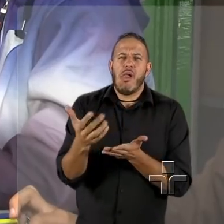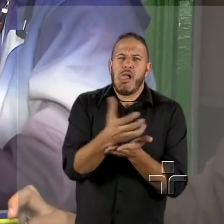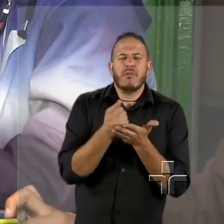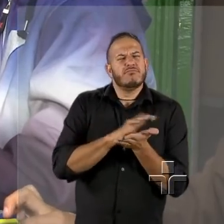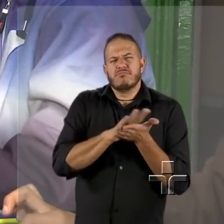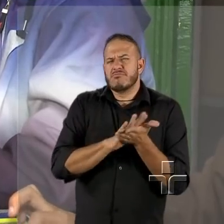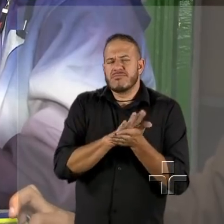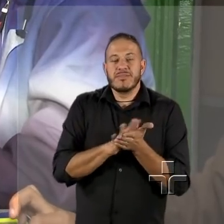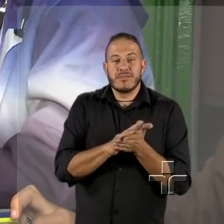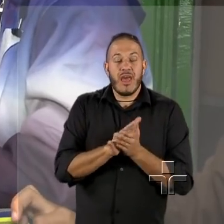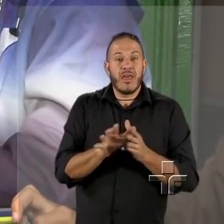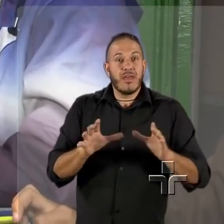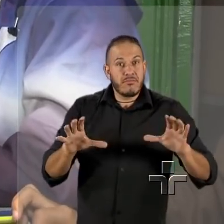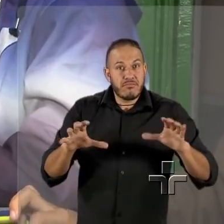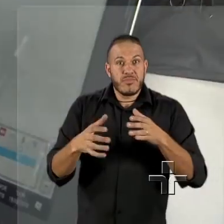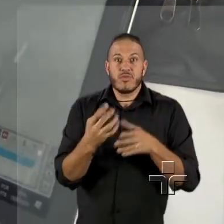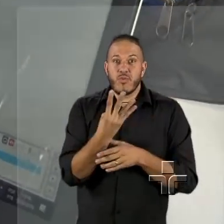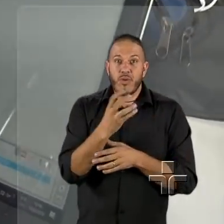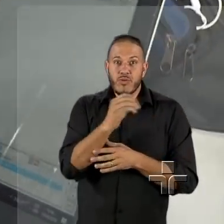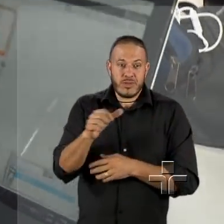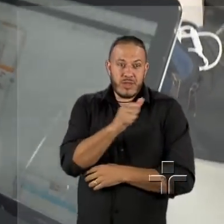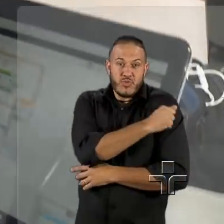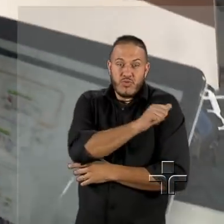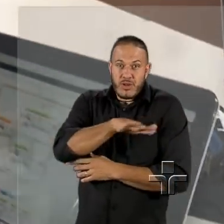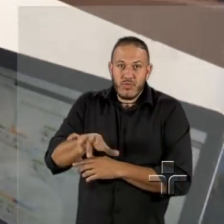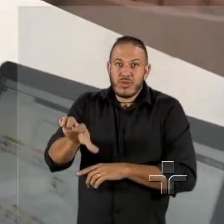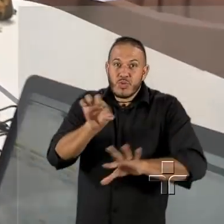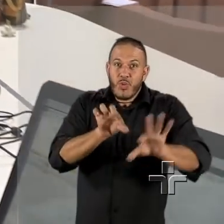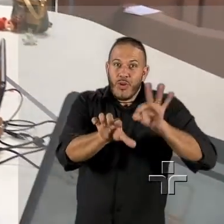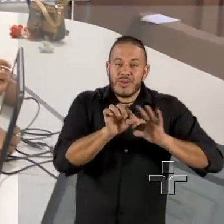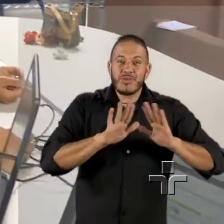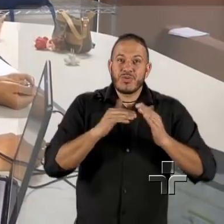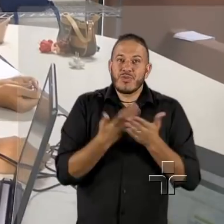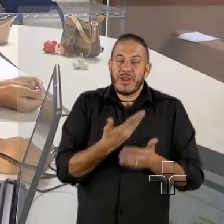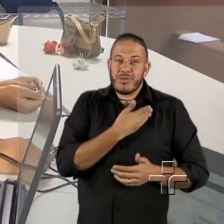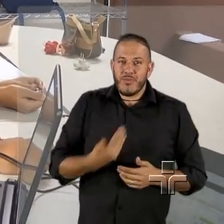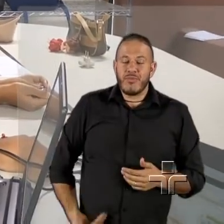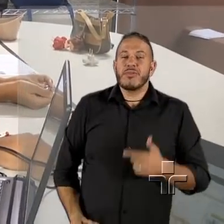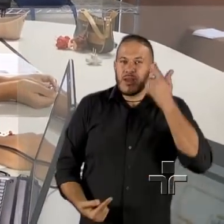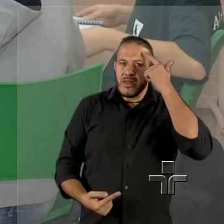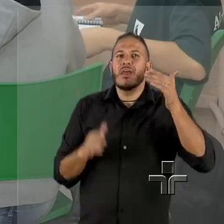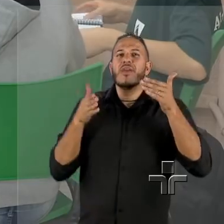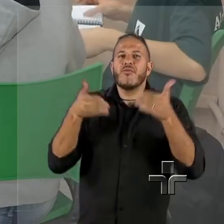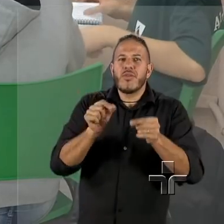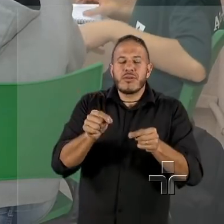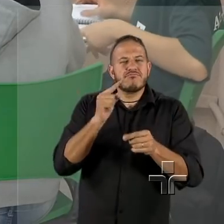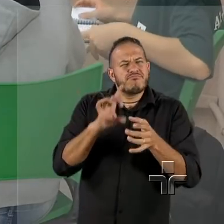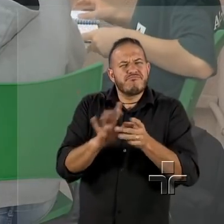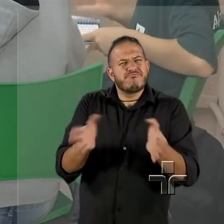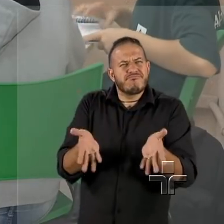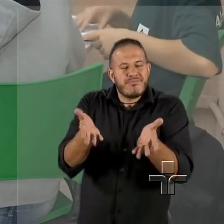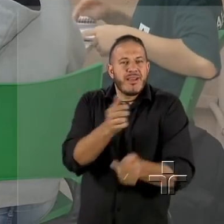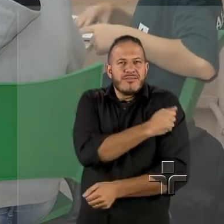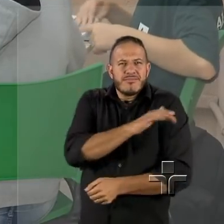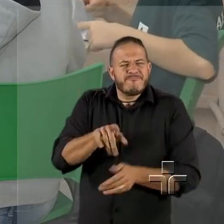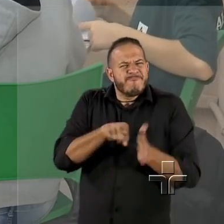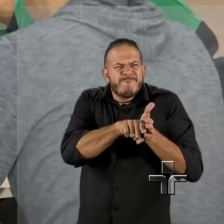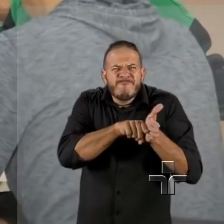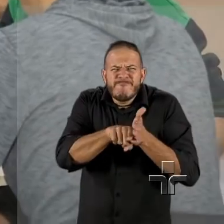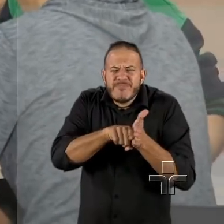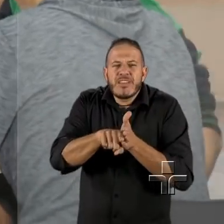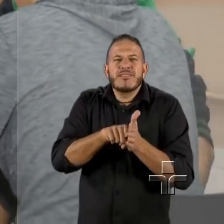guerra. E são os próprios competidores que constroem os robôs. Uma semana para